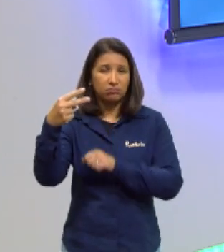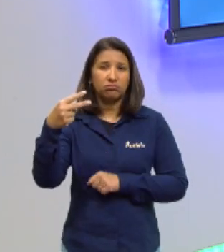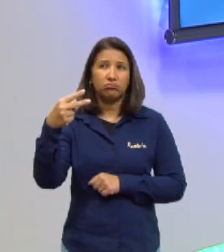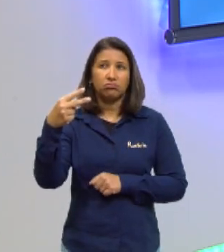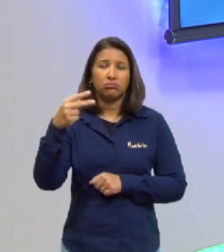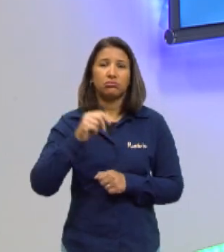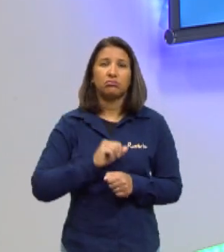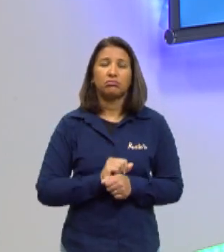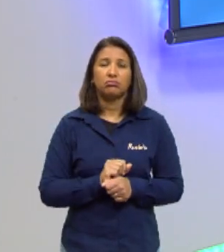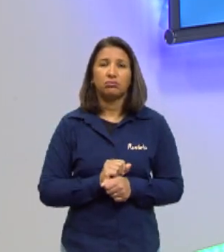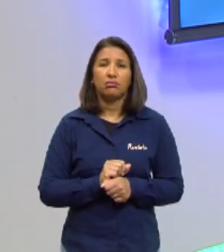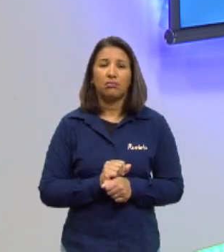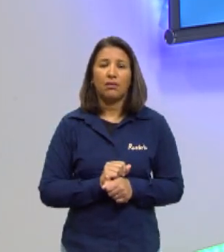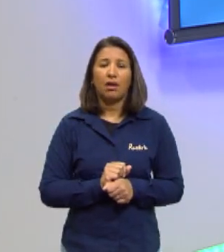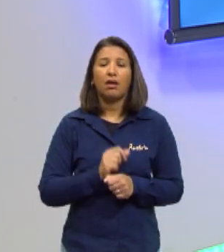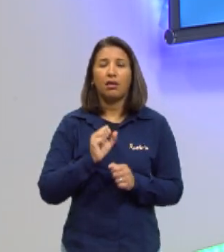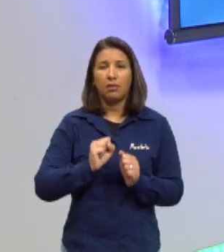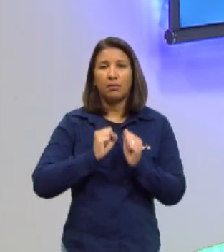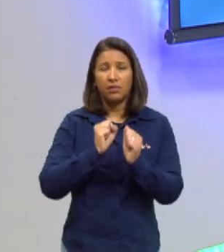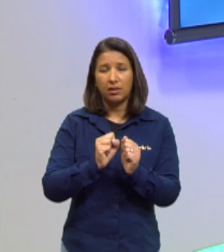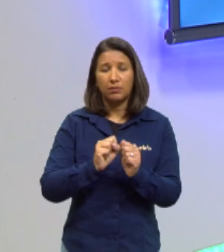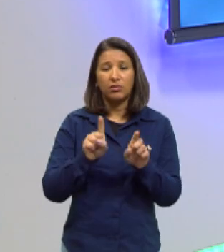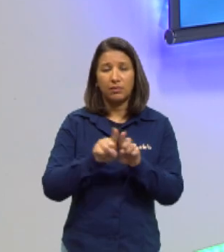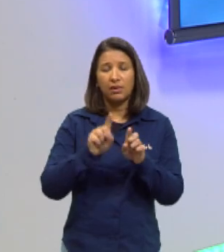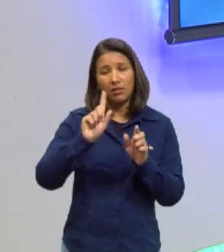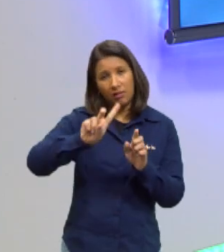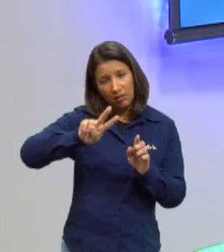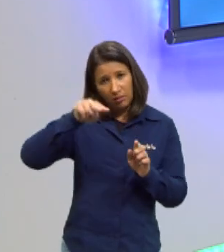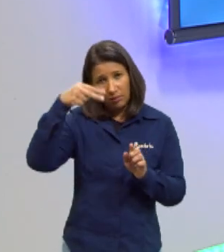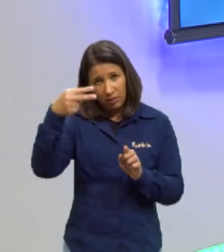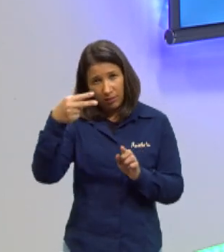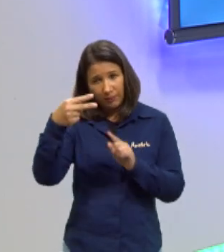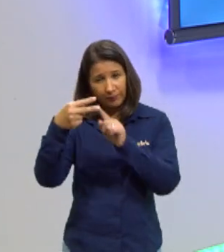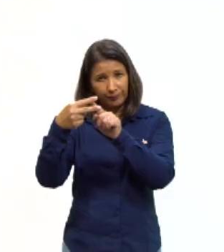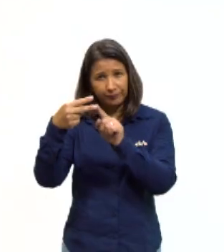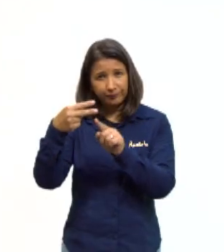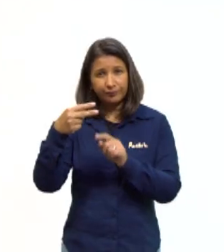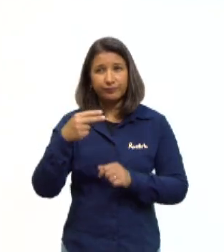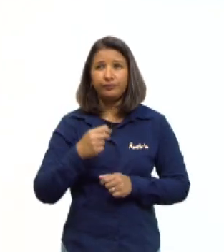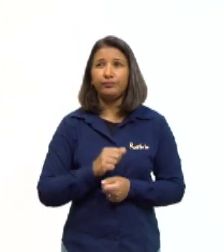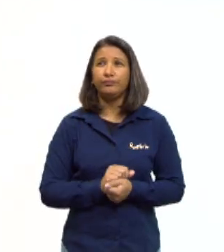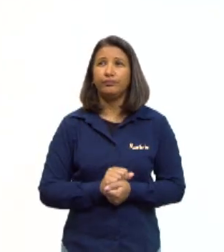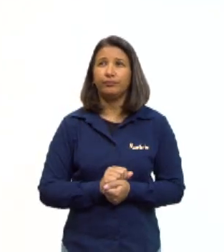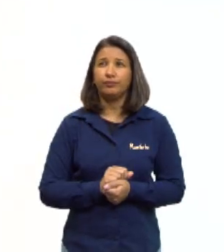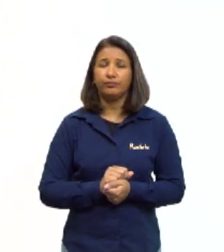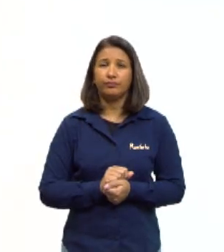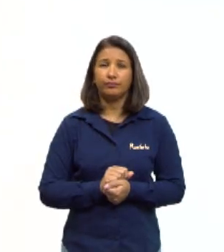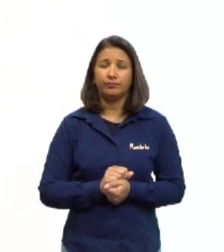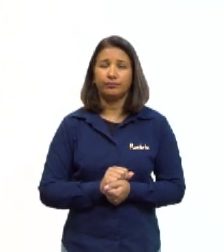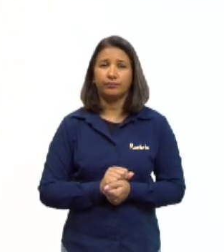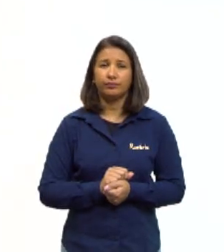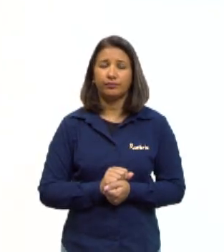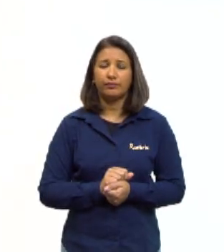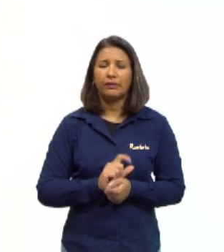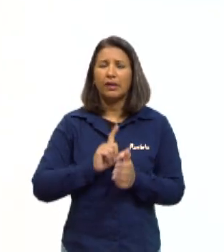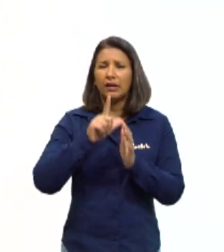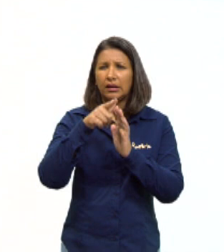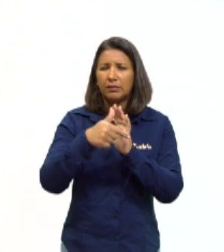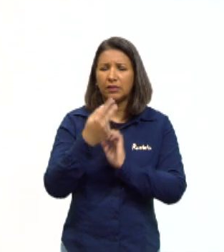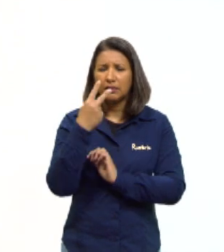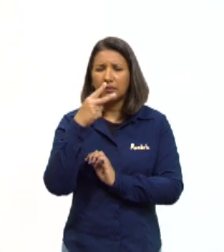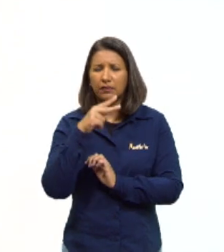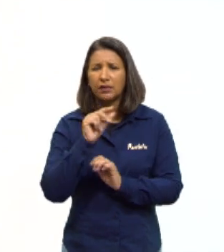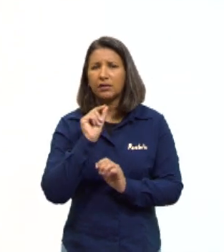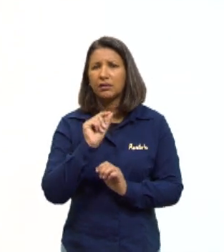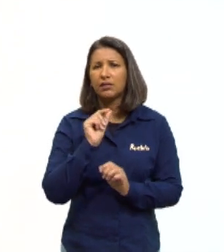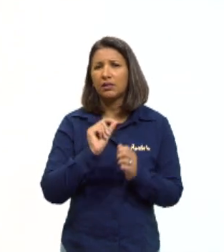índice 2, nós vamos elevar ao quadrado os dois membros. Bom, resolvemos essa parte. Depois disso, o que que a gente